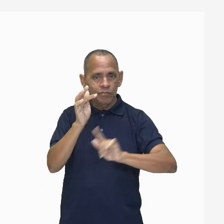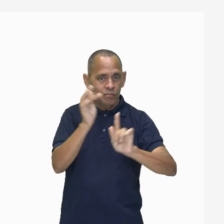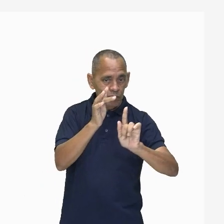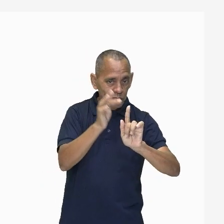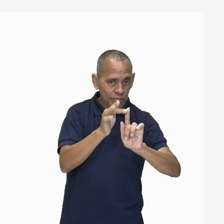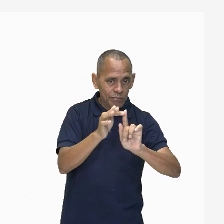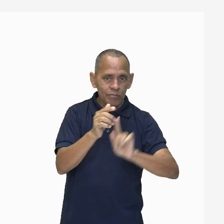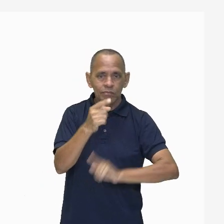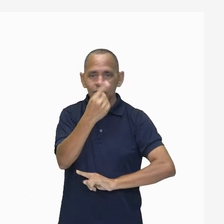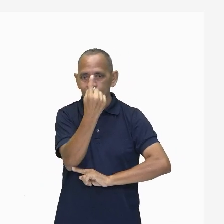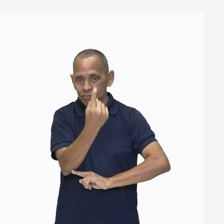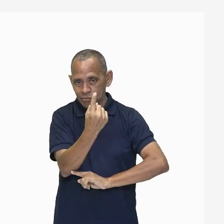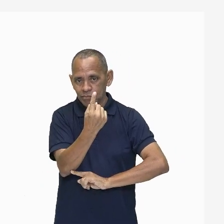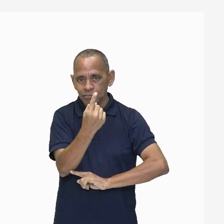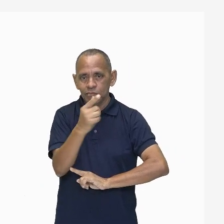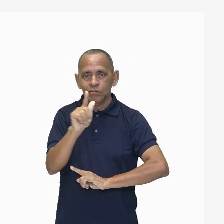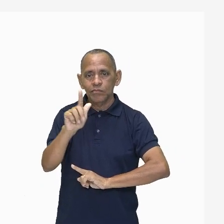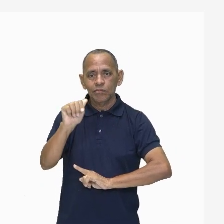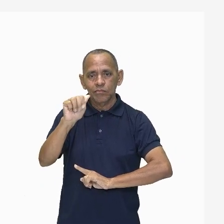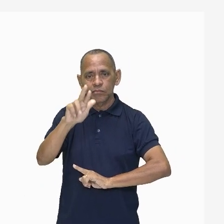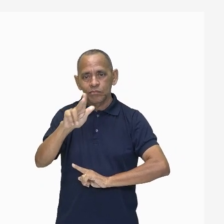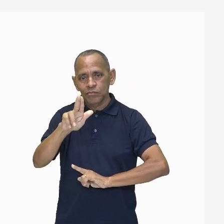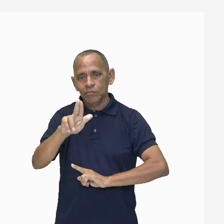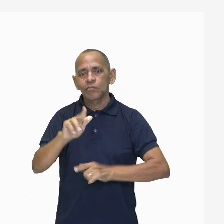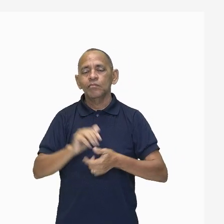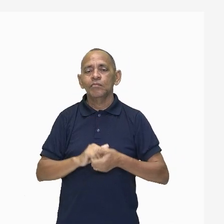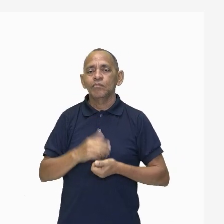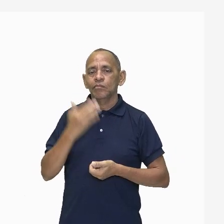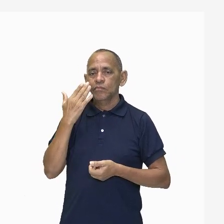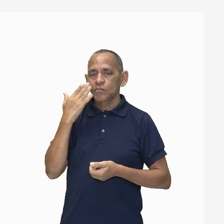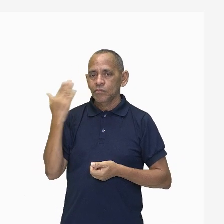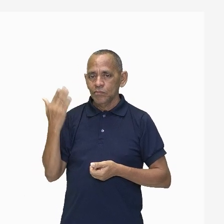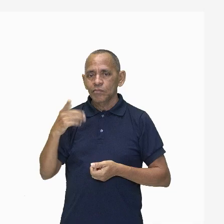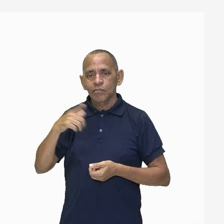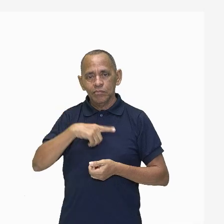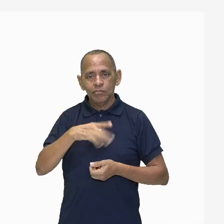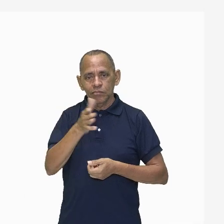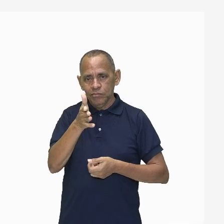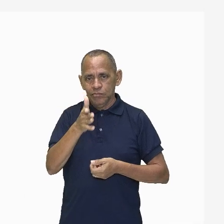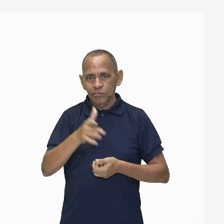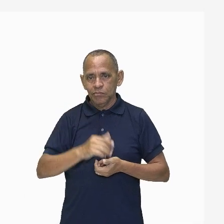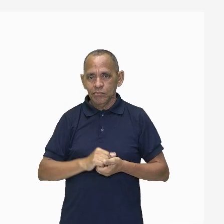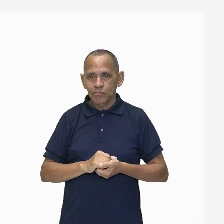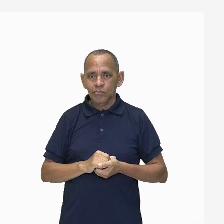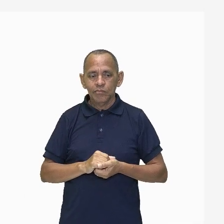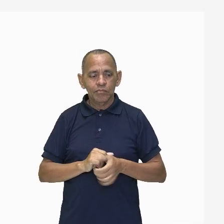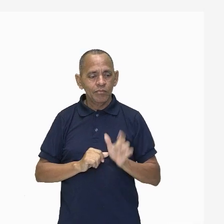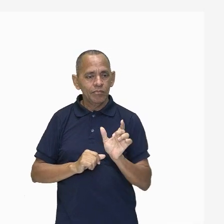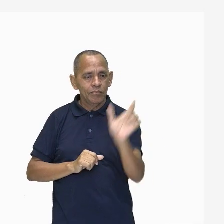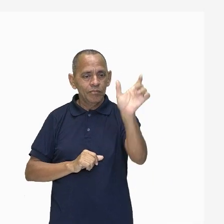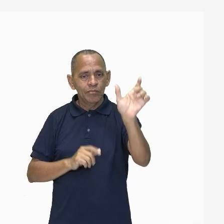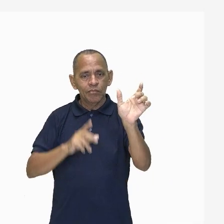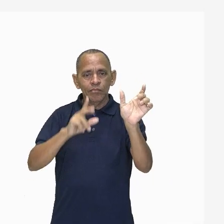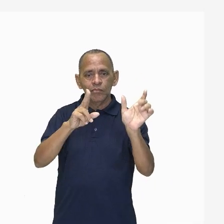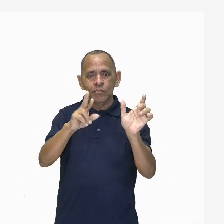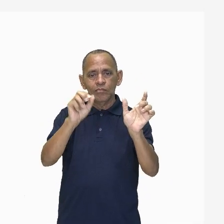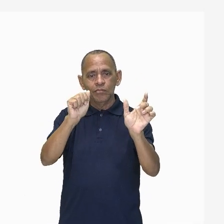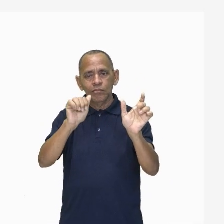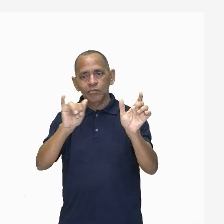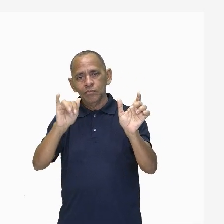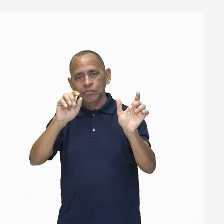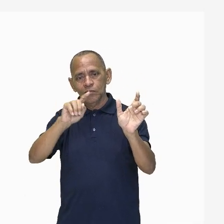nós temos um gráfico aqui na nossa imagem, tá? E vocês estão percebendo que tem ali a palavra raiz e a letra B. O que